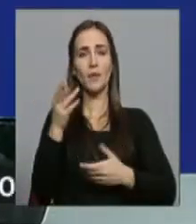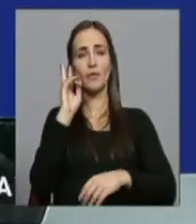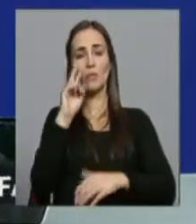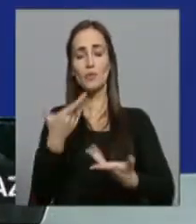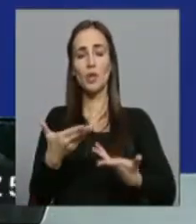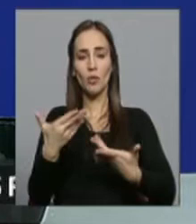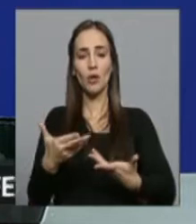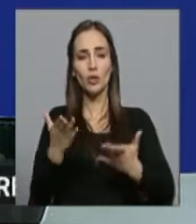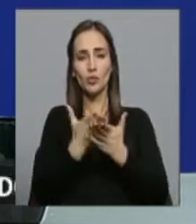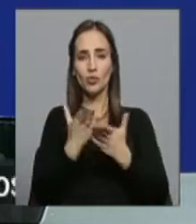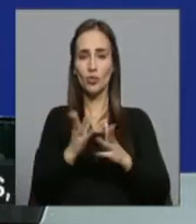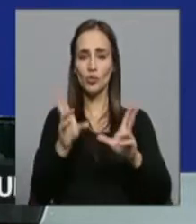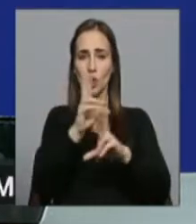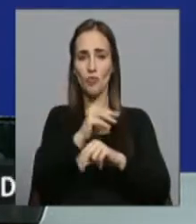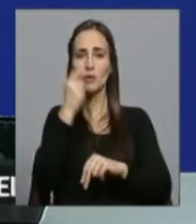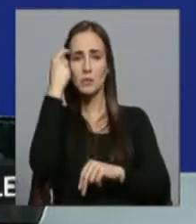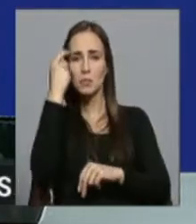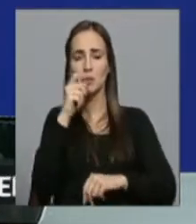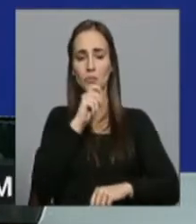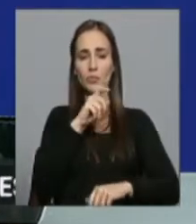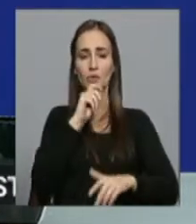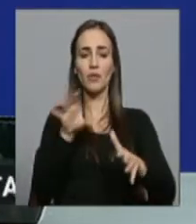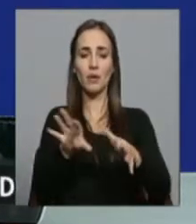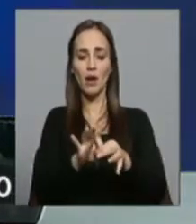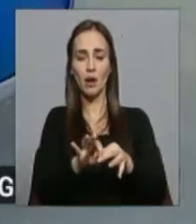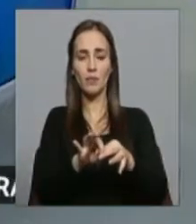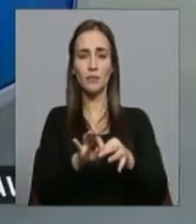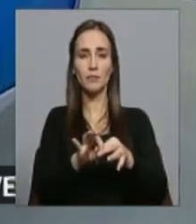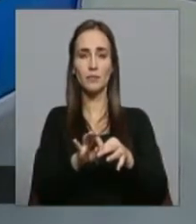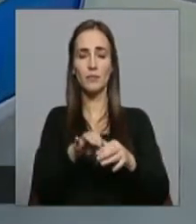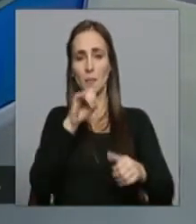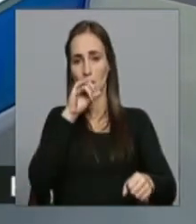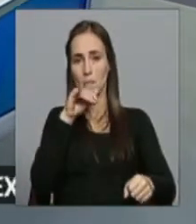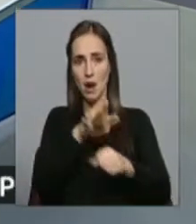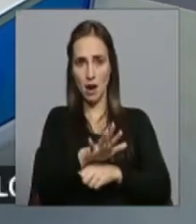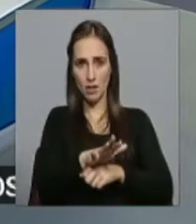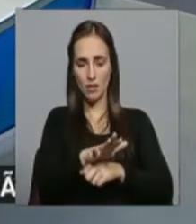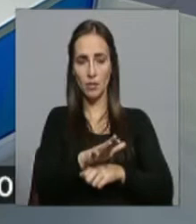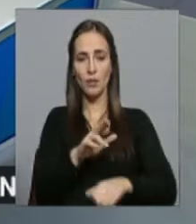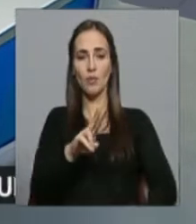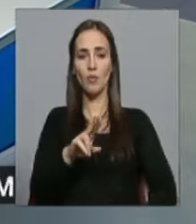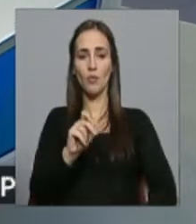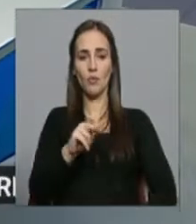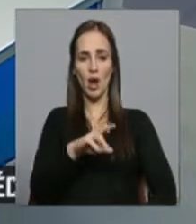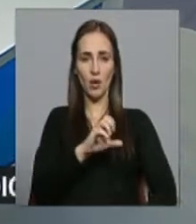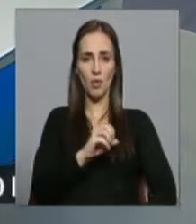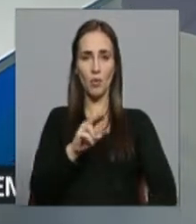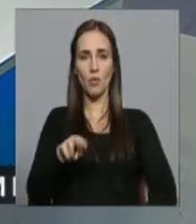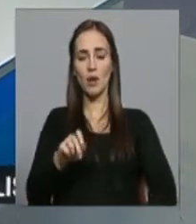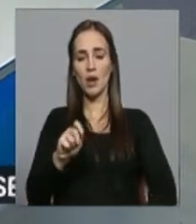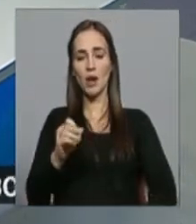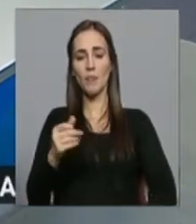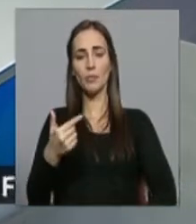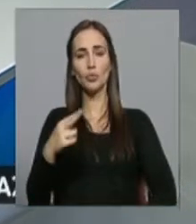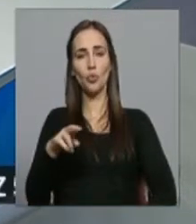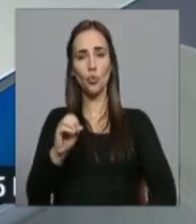novos estudos e especulações, nomeadamente, que envolvem oceanos, Urano, Neptuno, Luas e a nossa própria